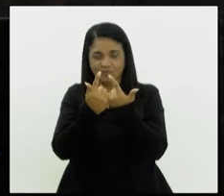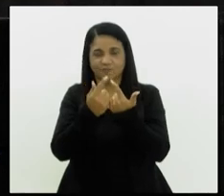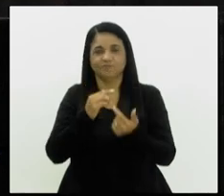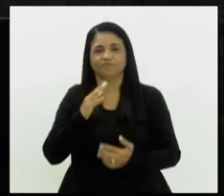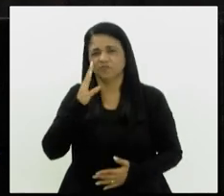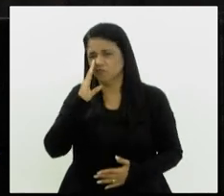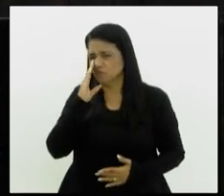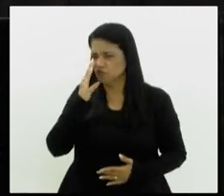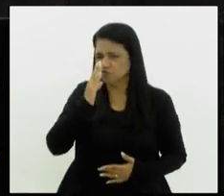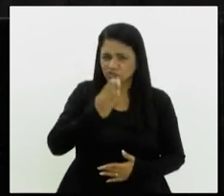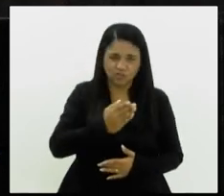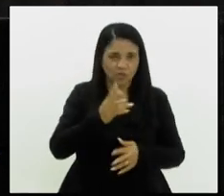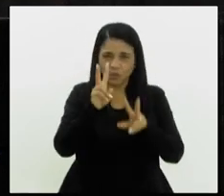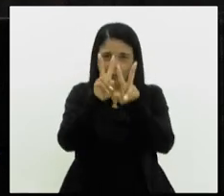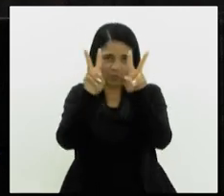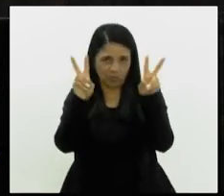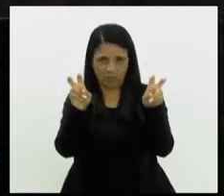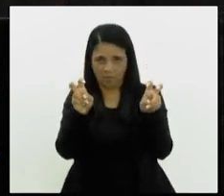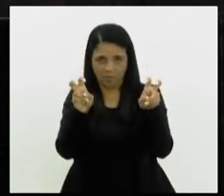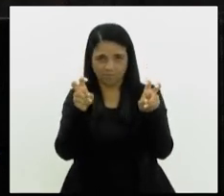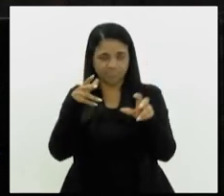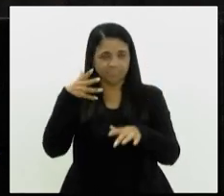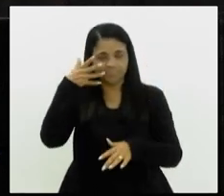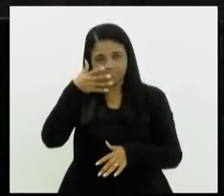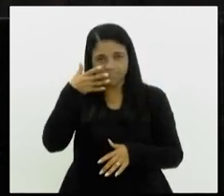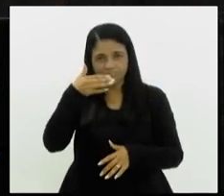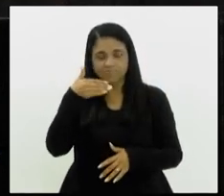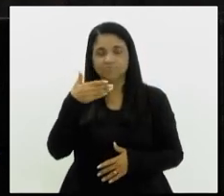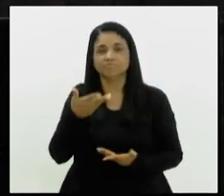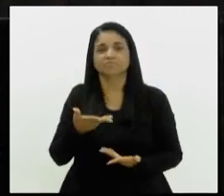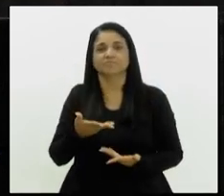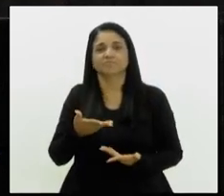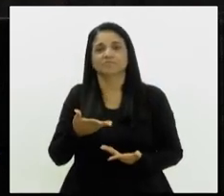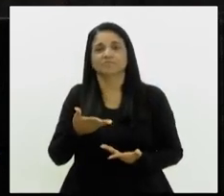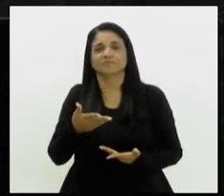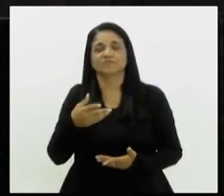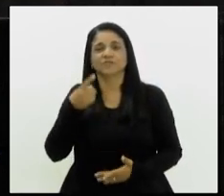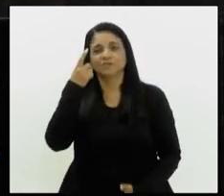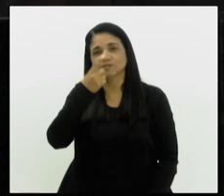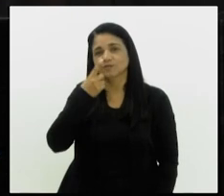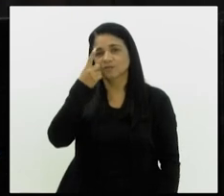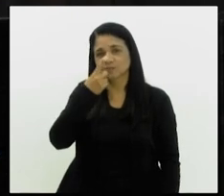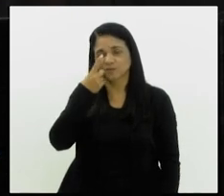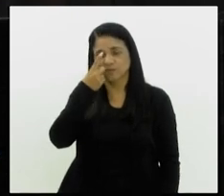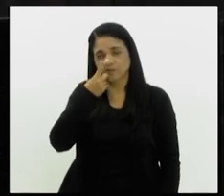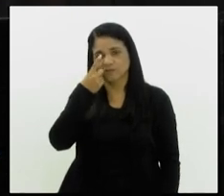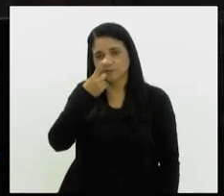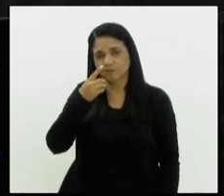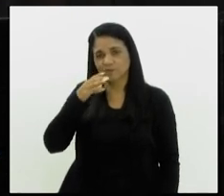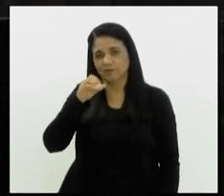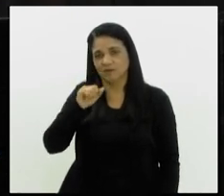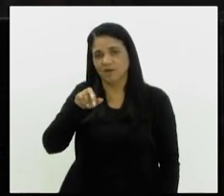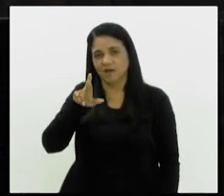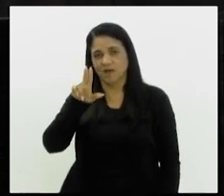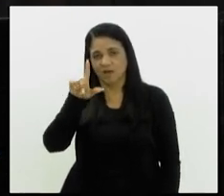assunto, exatamente evocando o deputado Carlos